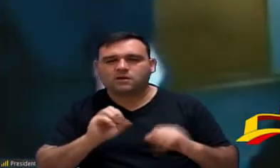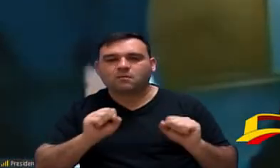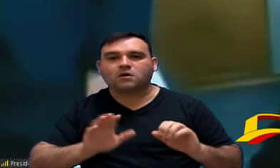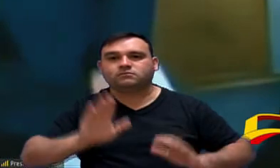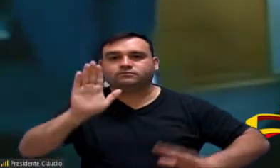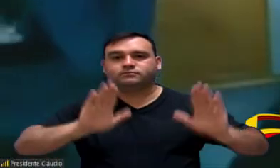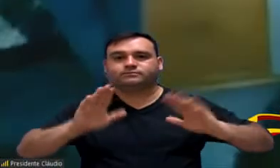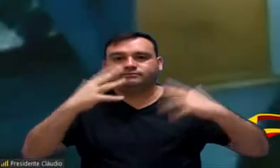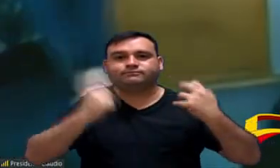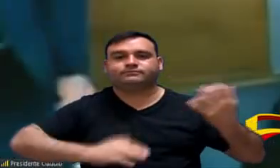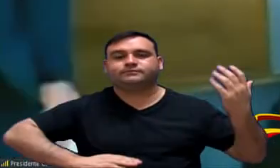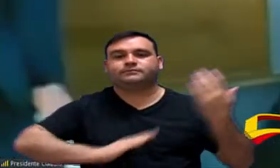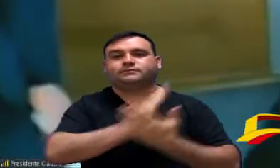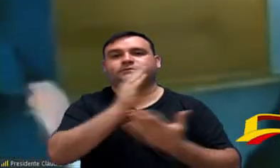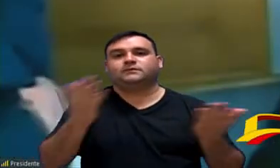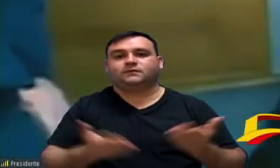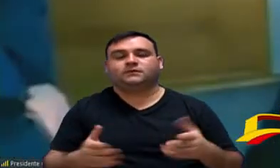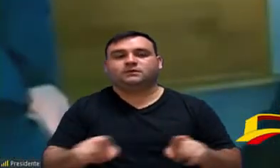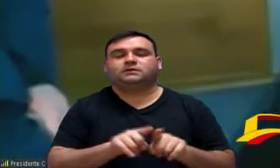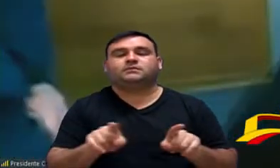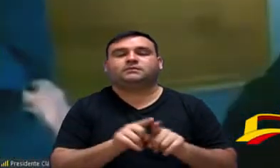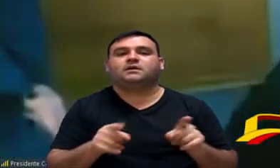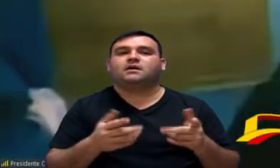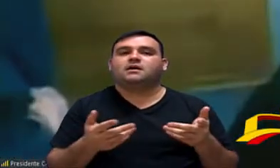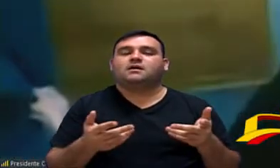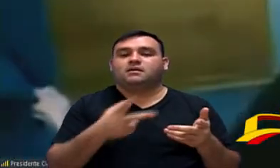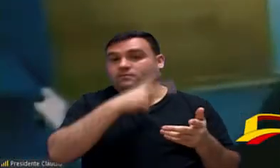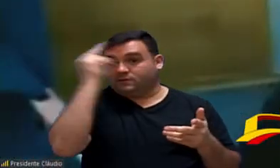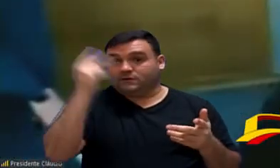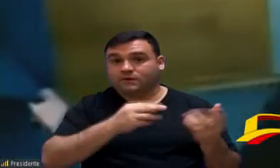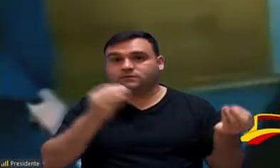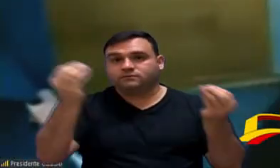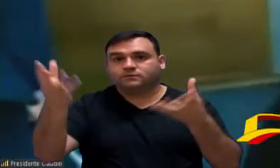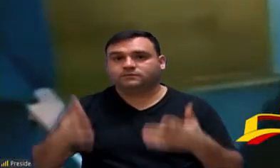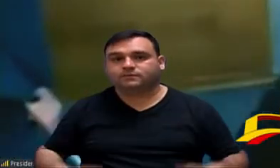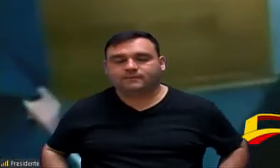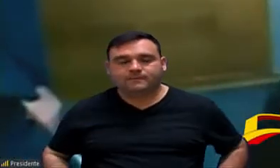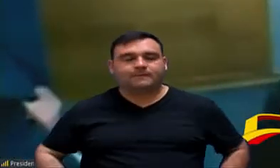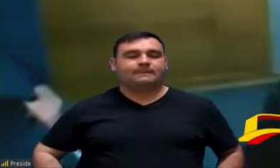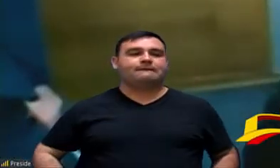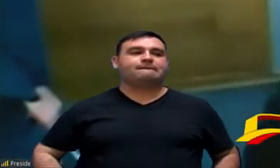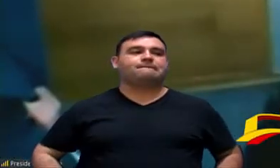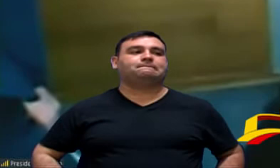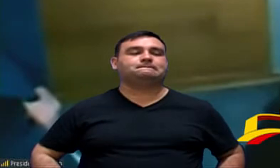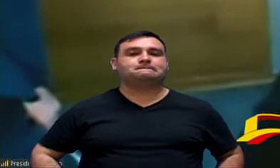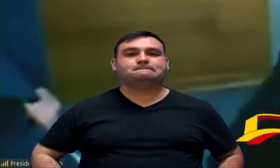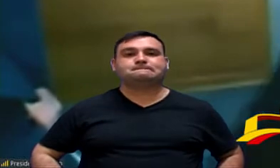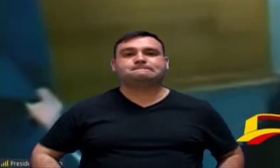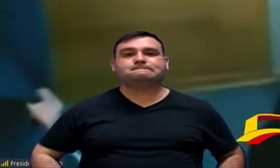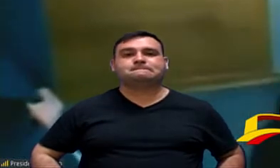está aprovado encaminhamento ao executivo.